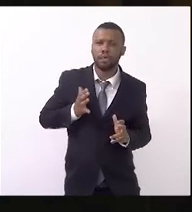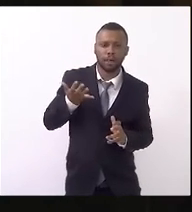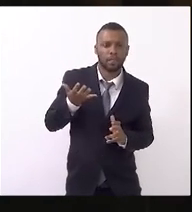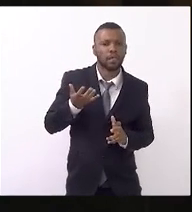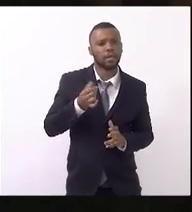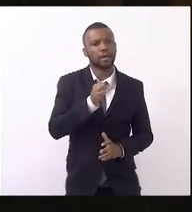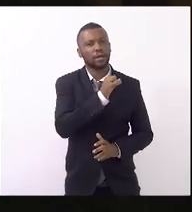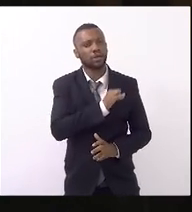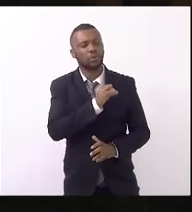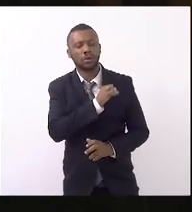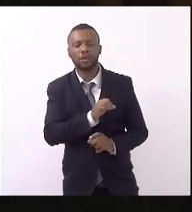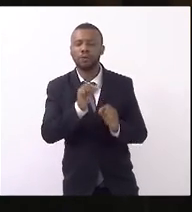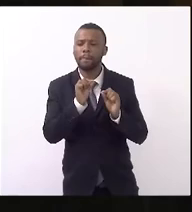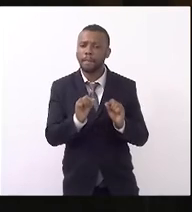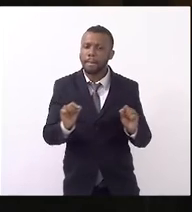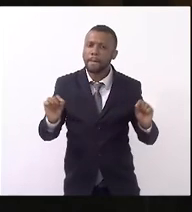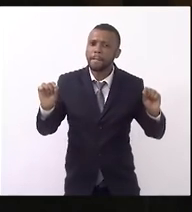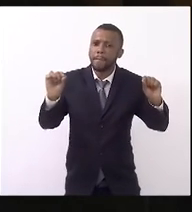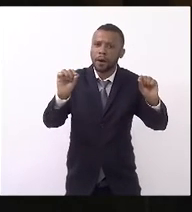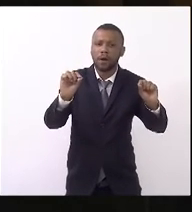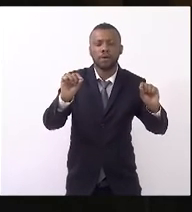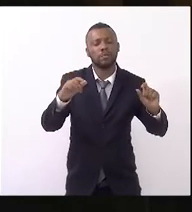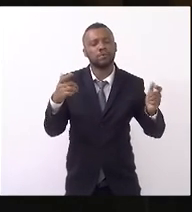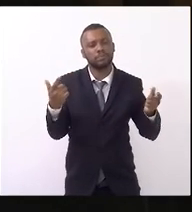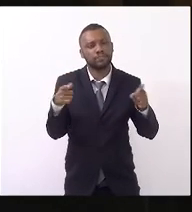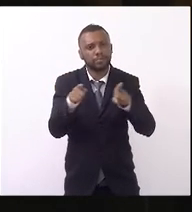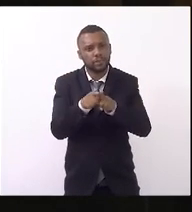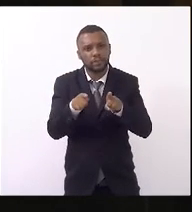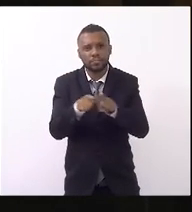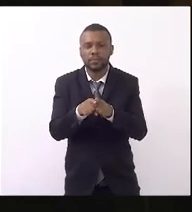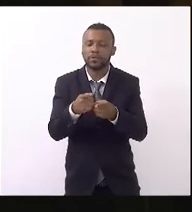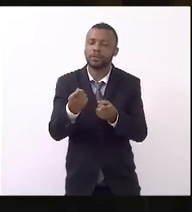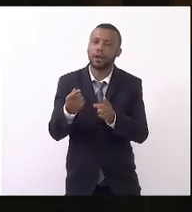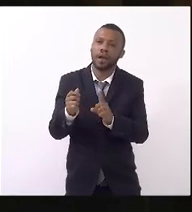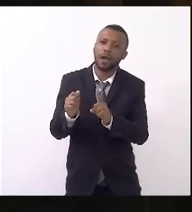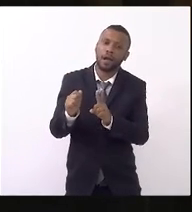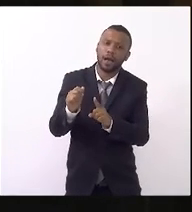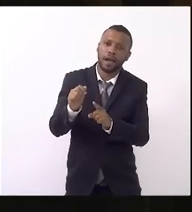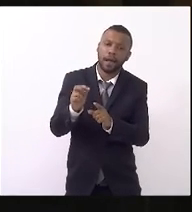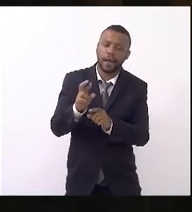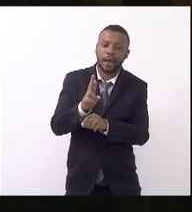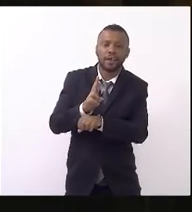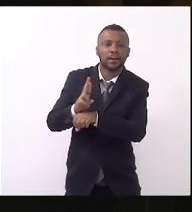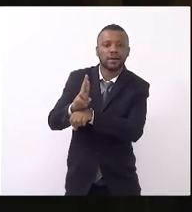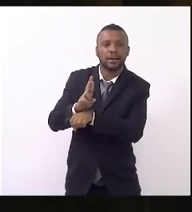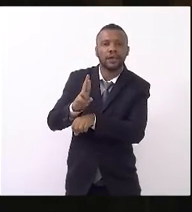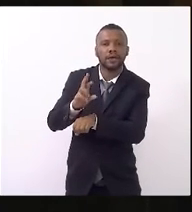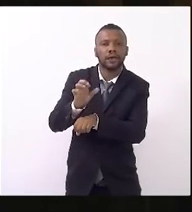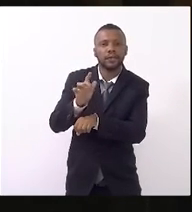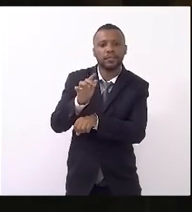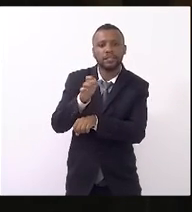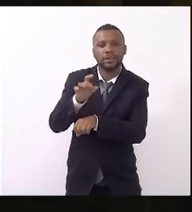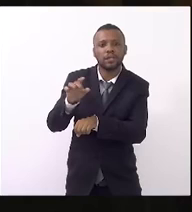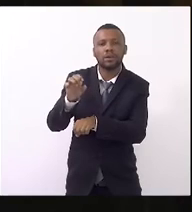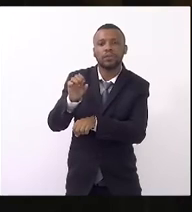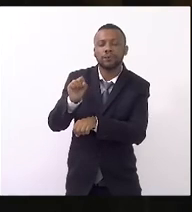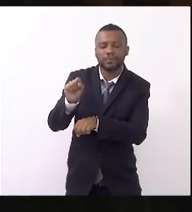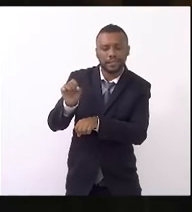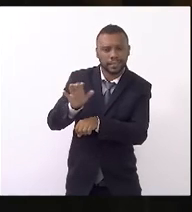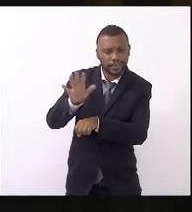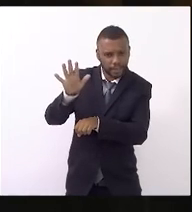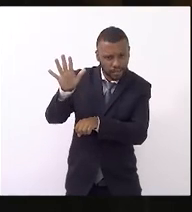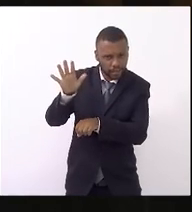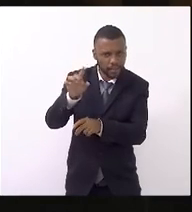estado do Rio de Janeiro. Se não bastasse a região serrana, a região noroeste, agora a região da Costa